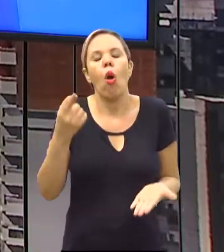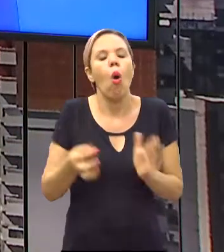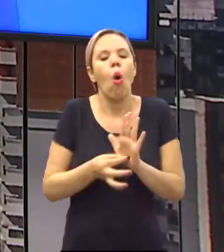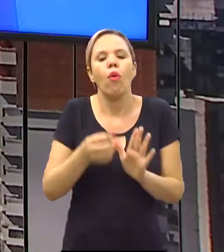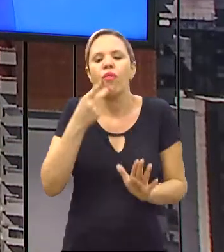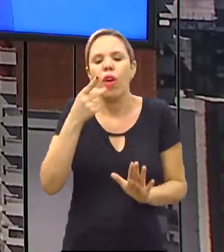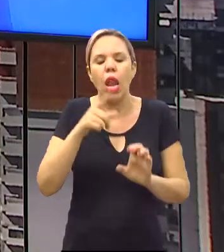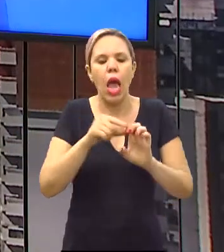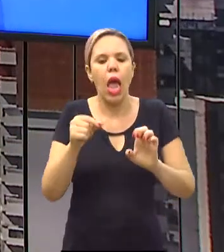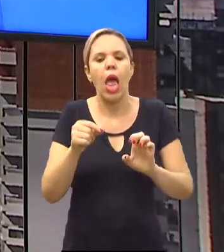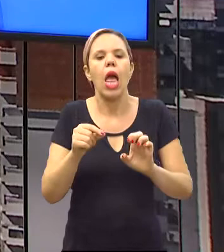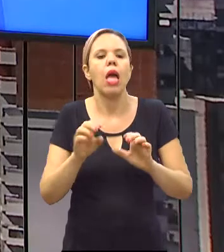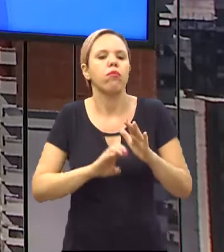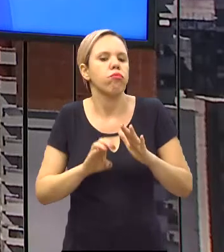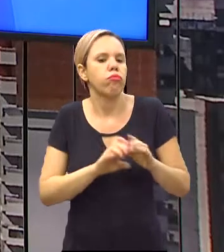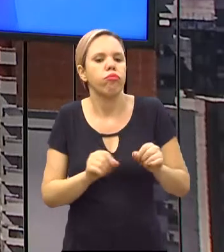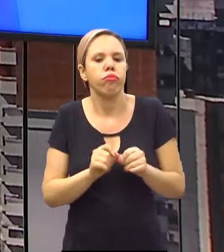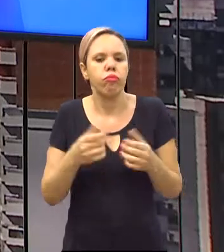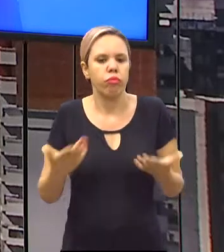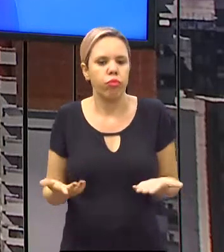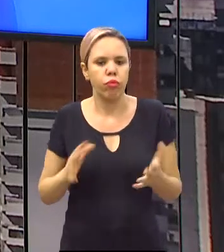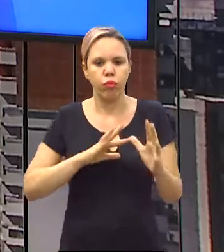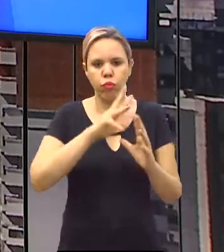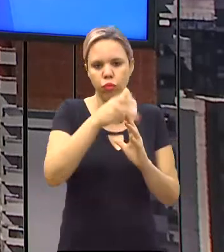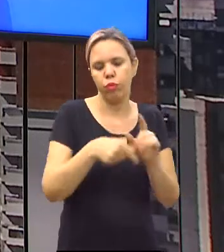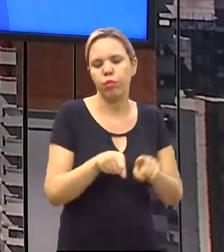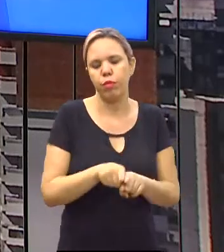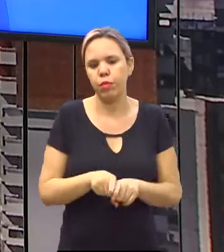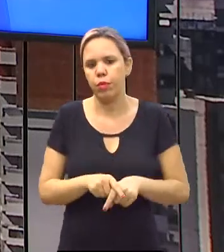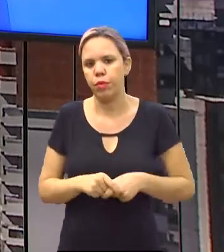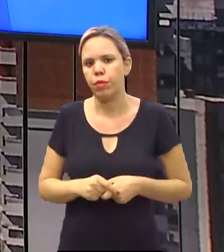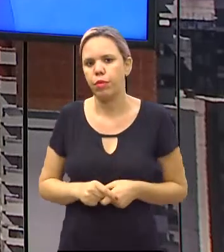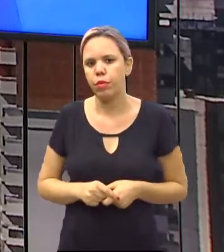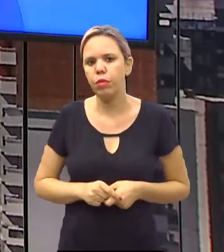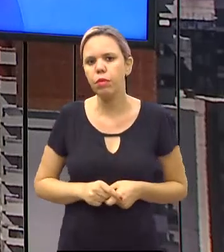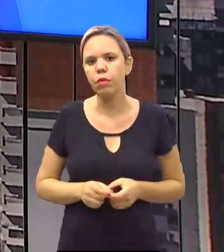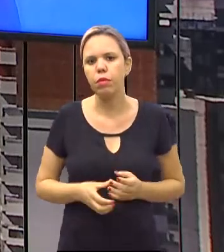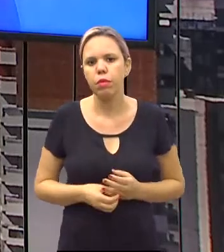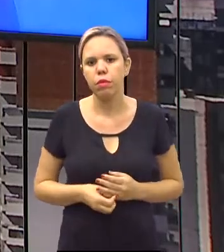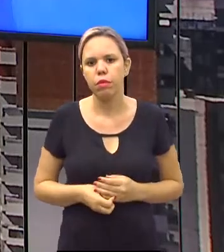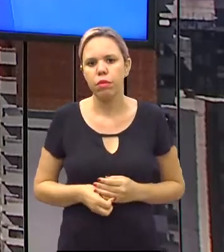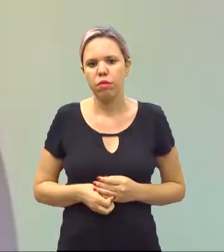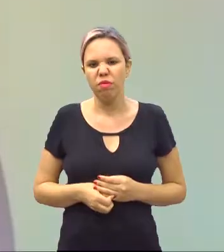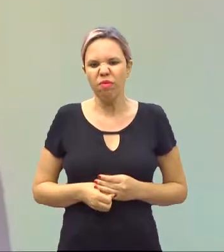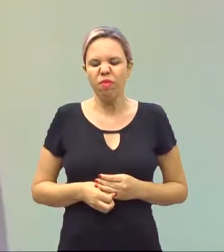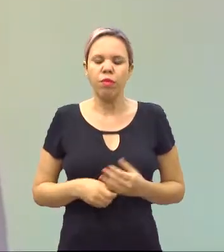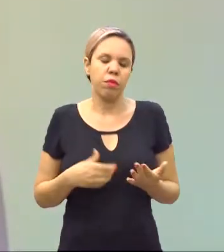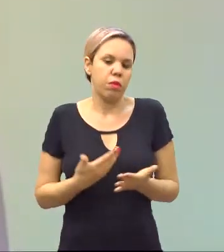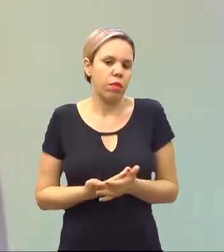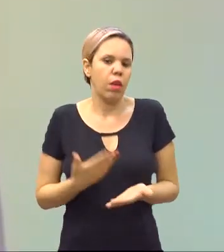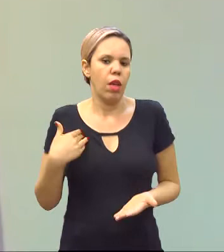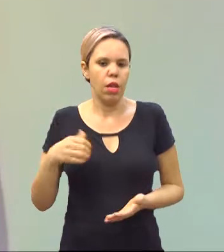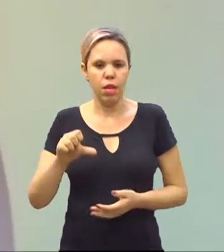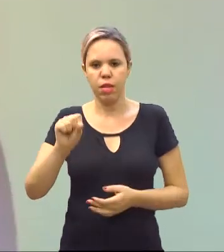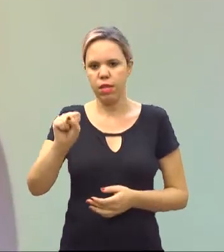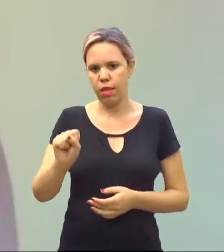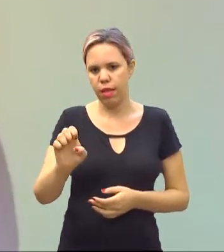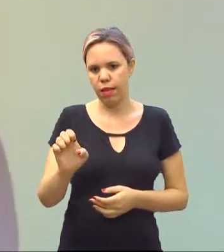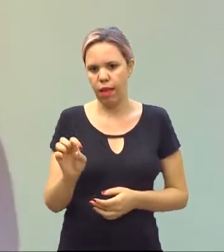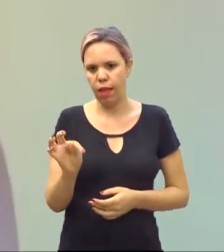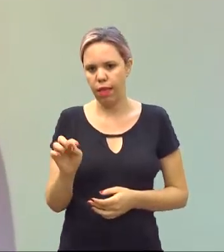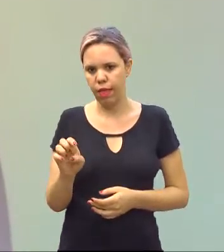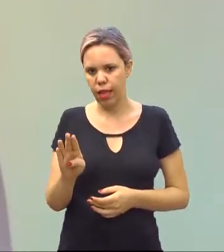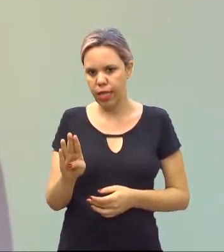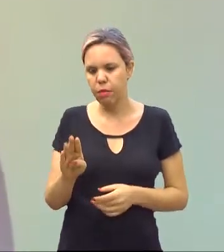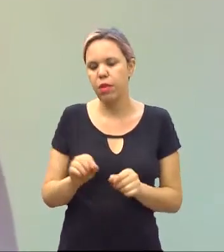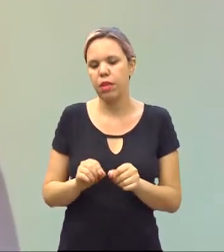de empreendimento e do ponto de vista ambiental também? Até então a CETESB trabalhava